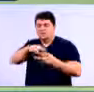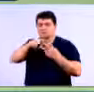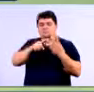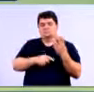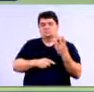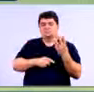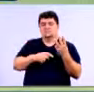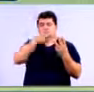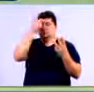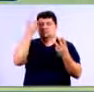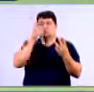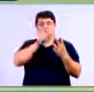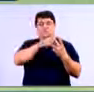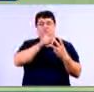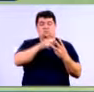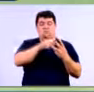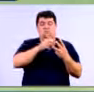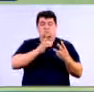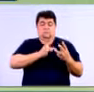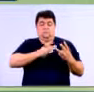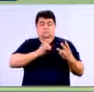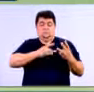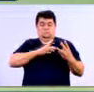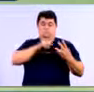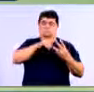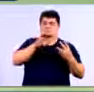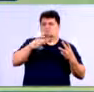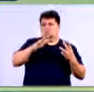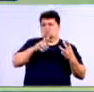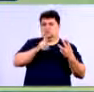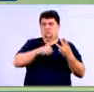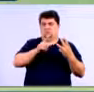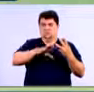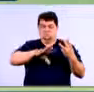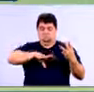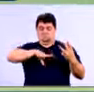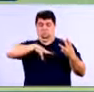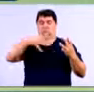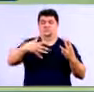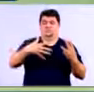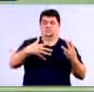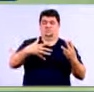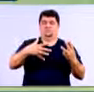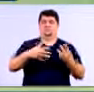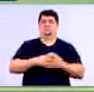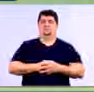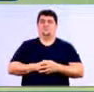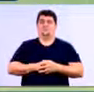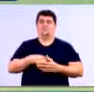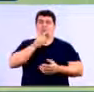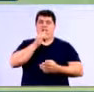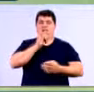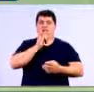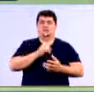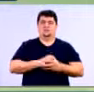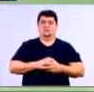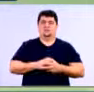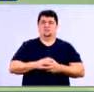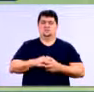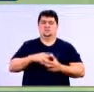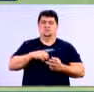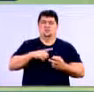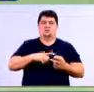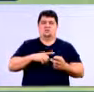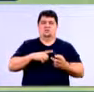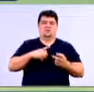bem. Vamos lá, conservador, arrojado e o moderado. Isso. Né? Quando eu estou falando assim, ó, indiferente